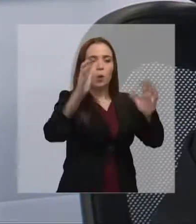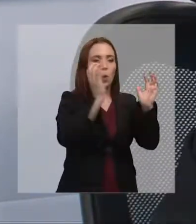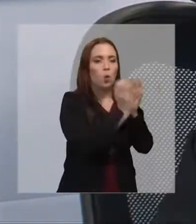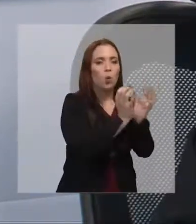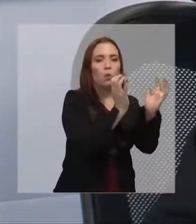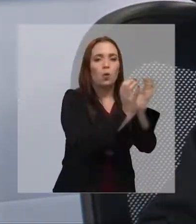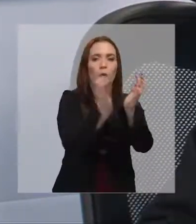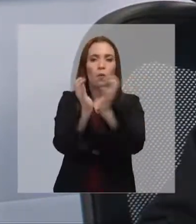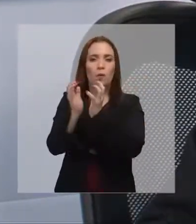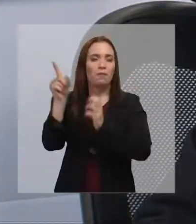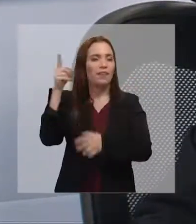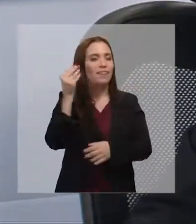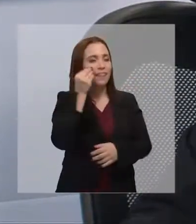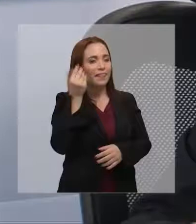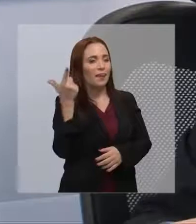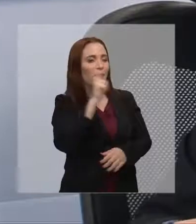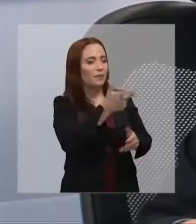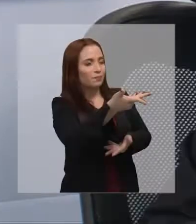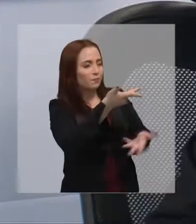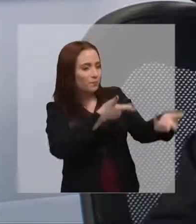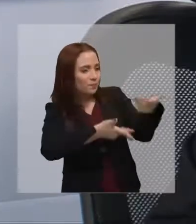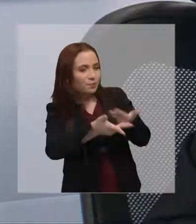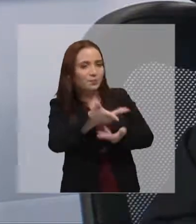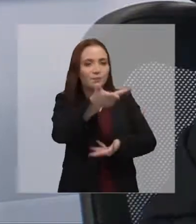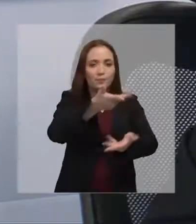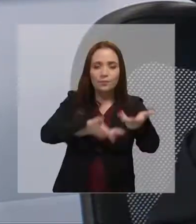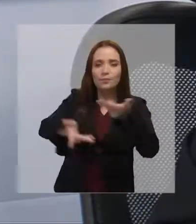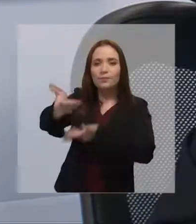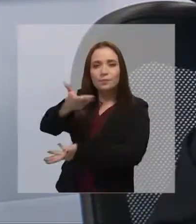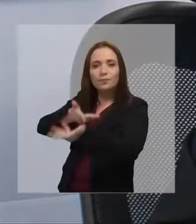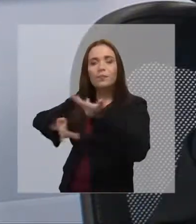xadrez, ele esvaziaria as lideranças